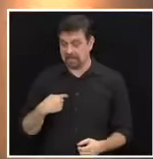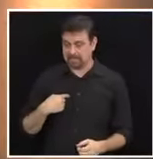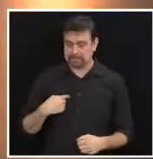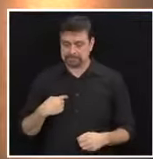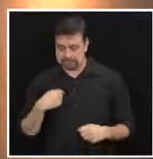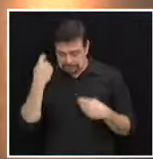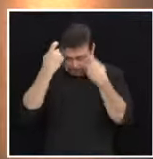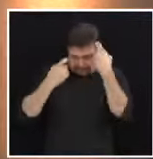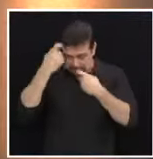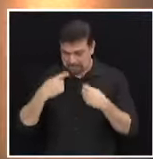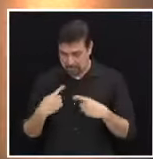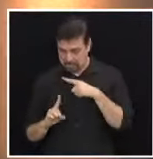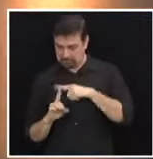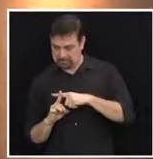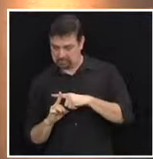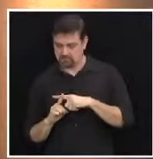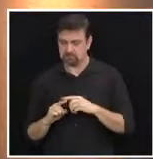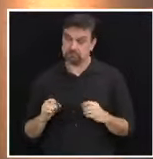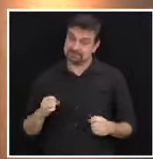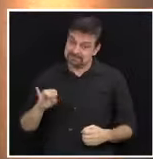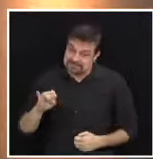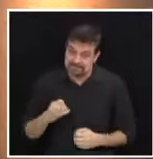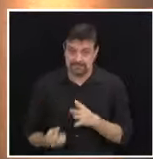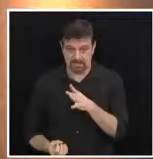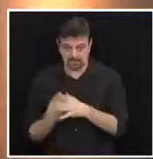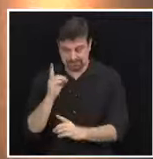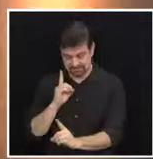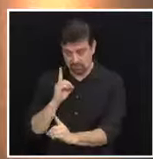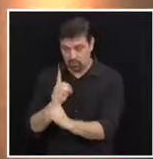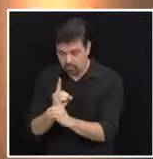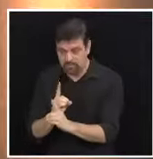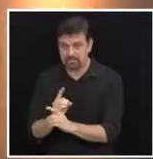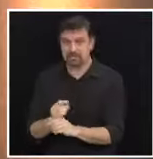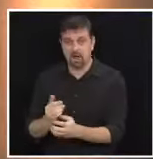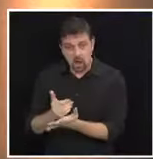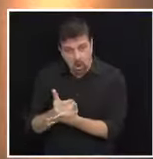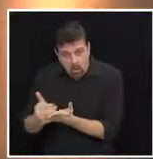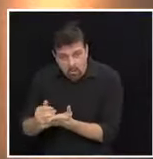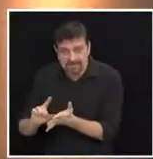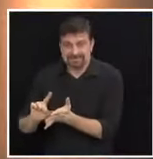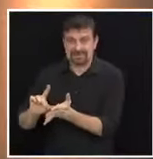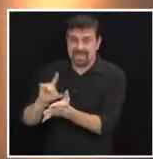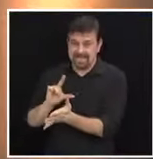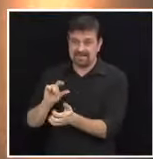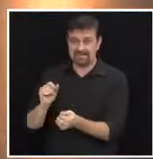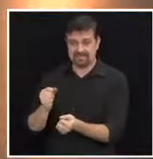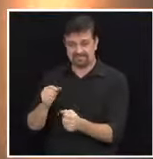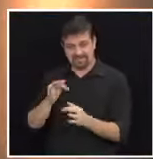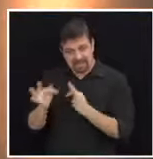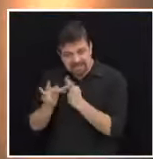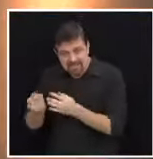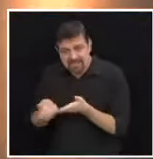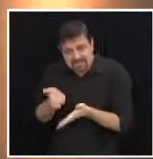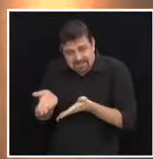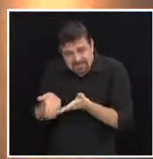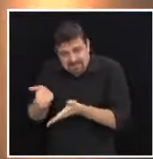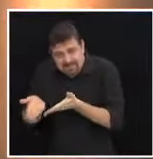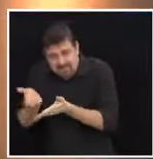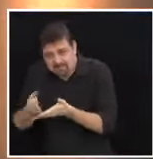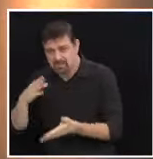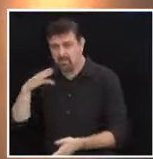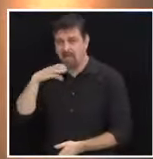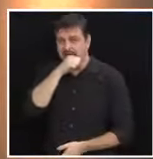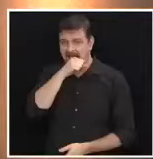resultado positivo, mas caso seja positivo, quanto antes você tiver a oportunidade de ser encaminhado, de iniciar um tratamento,